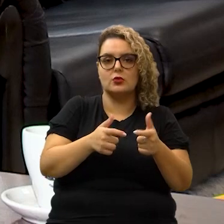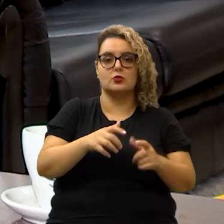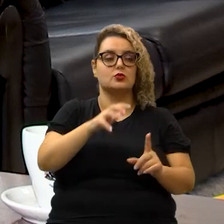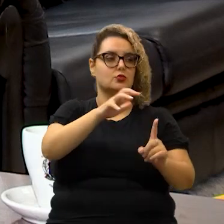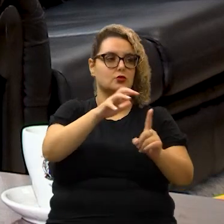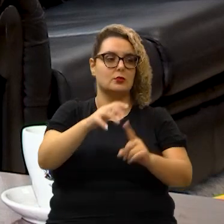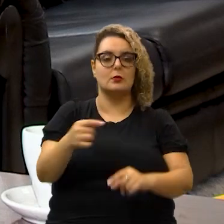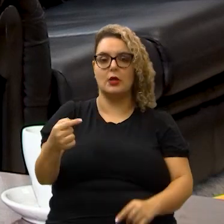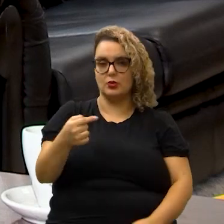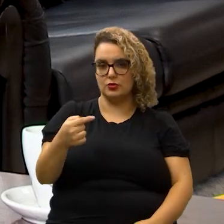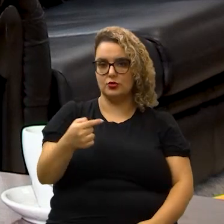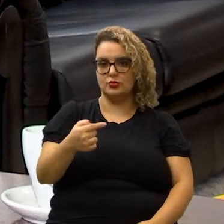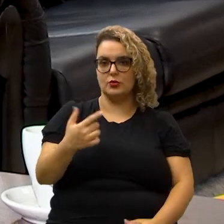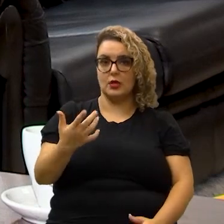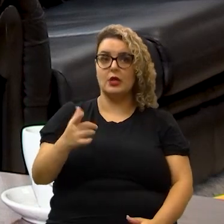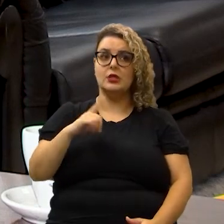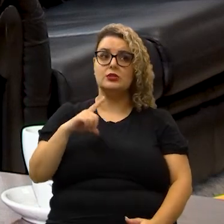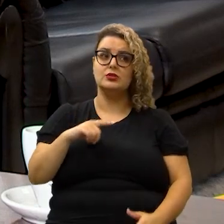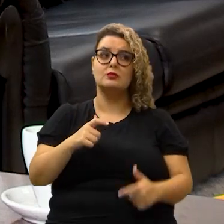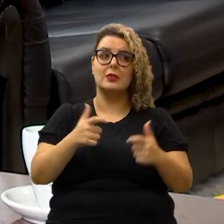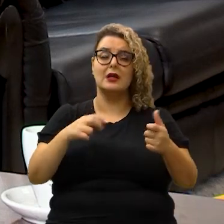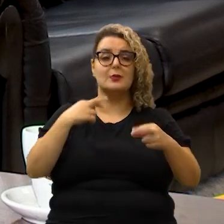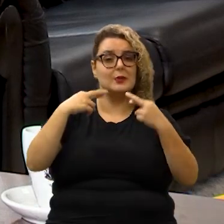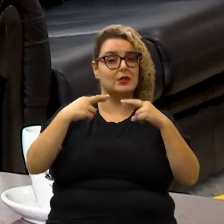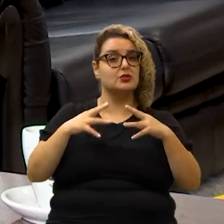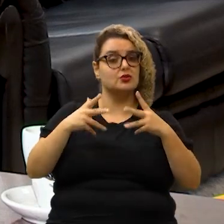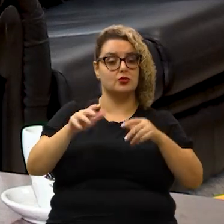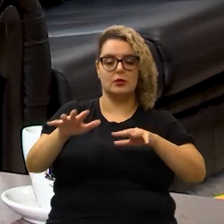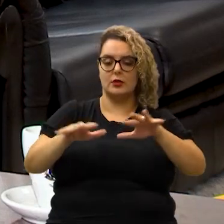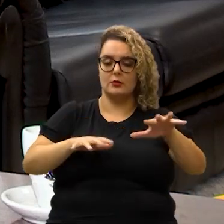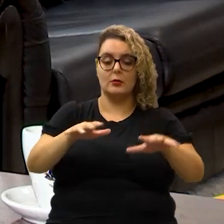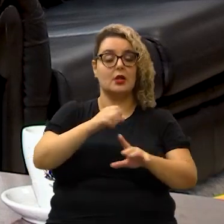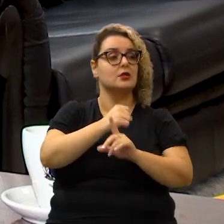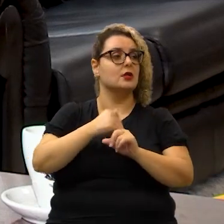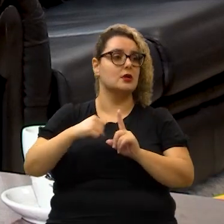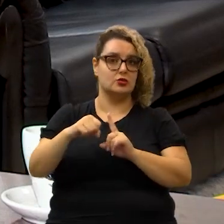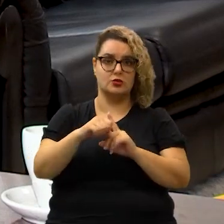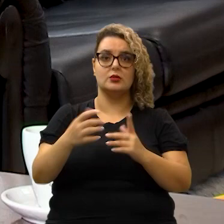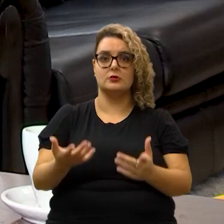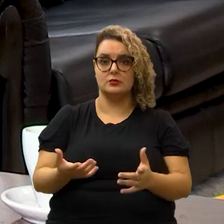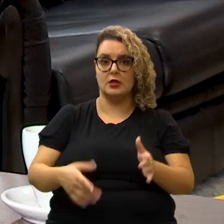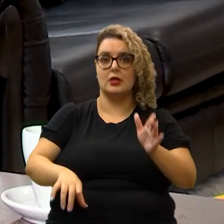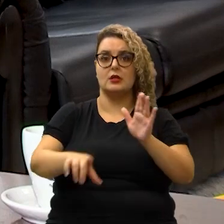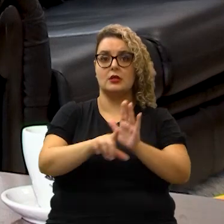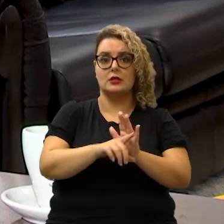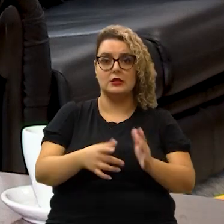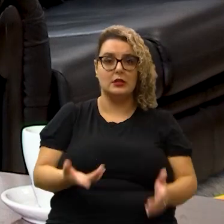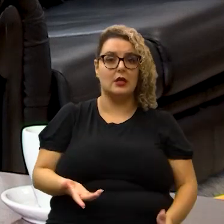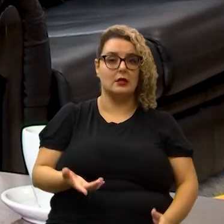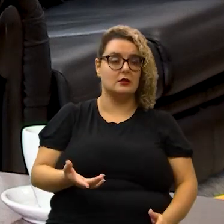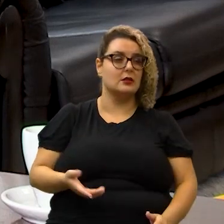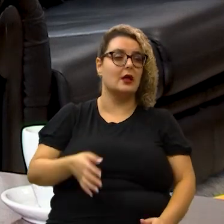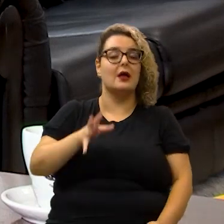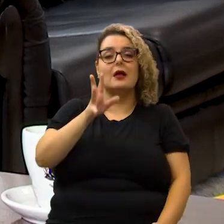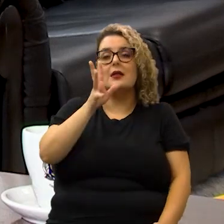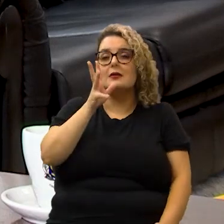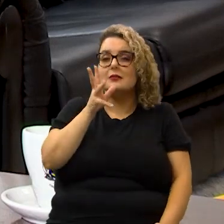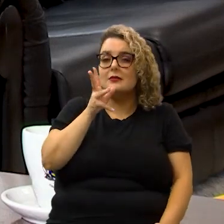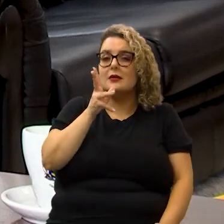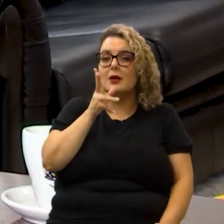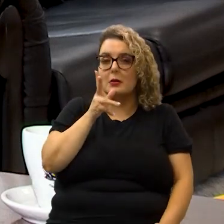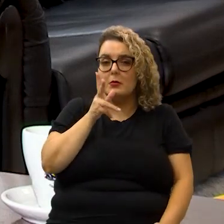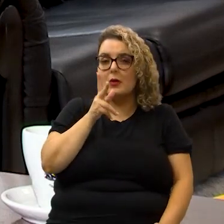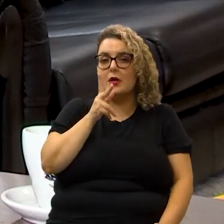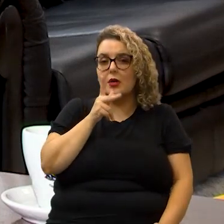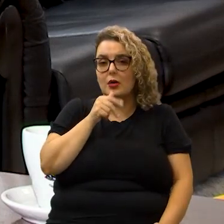negativos. Havia uma grande reclamação de todos os setores da sociedade na lentidão, na demora para aprovação de um estudo